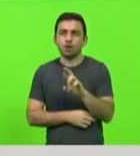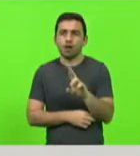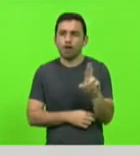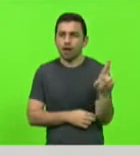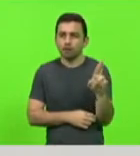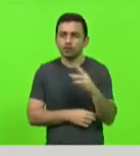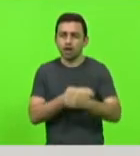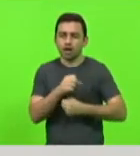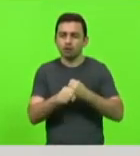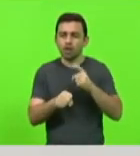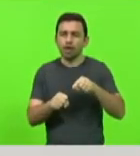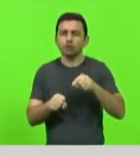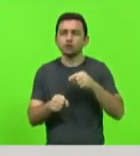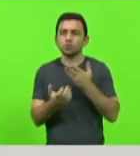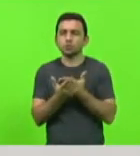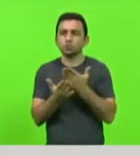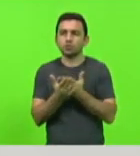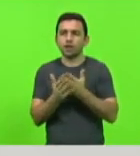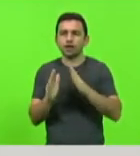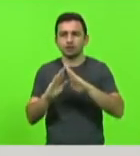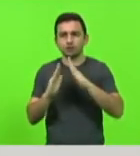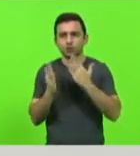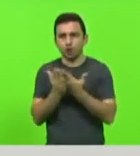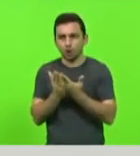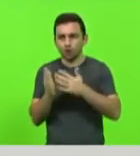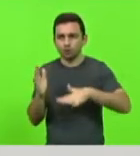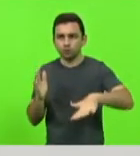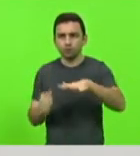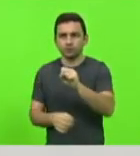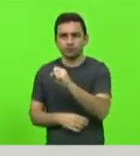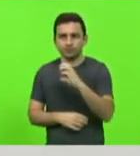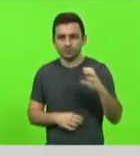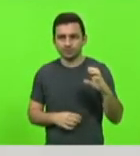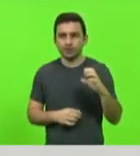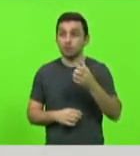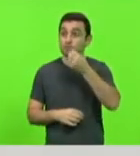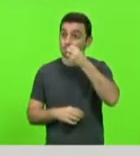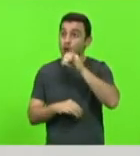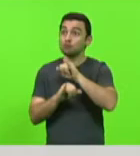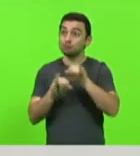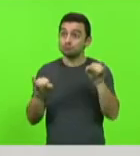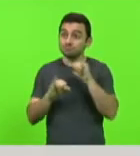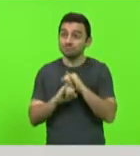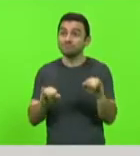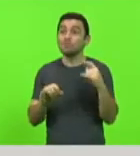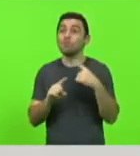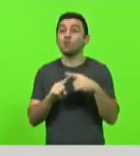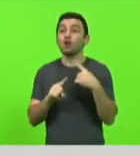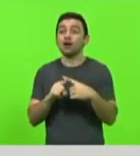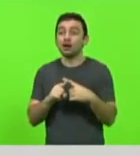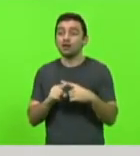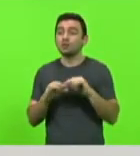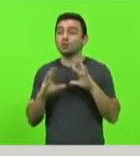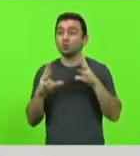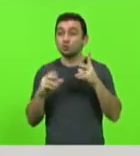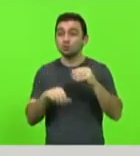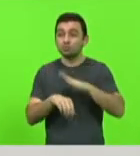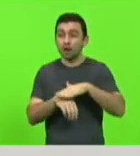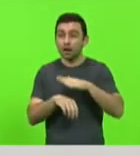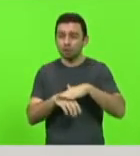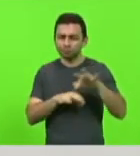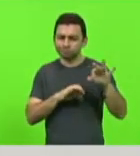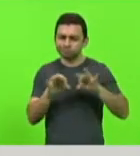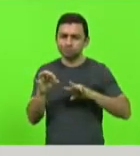escolas catarinenses. Obviamente que essa é uma boa notícia, porque tudo que se faz para melhorar a